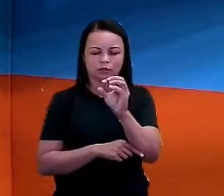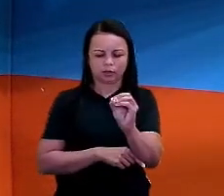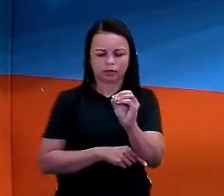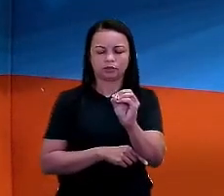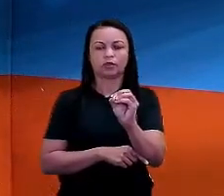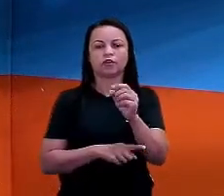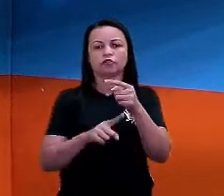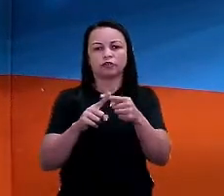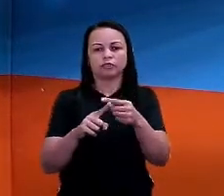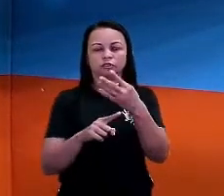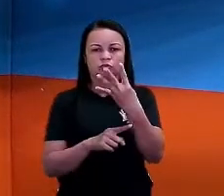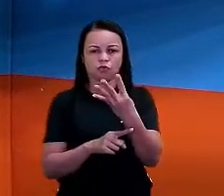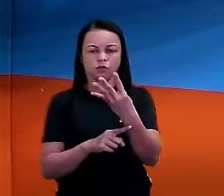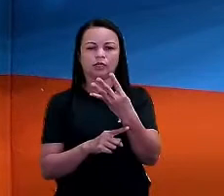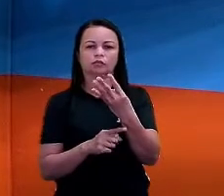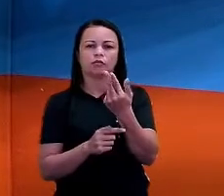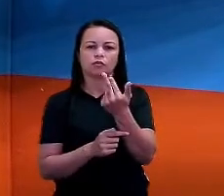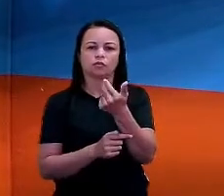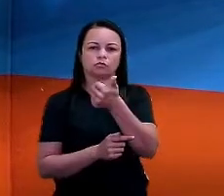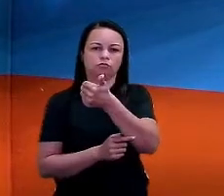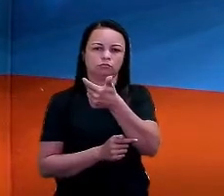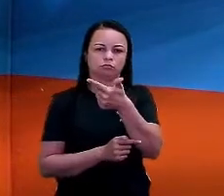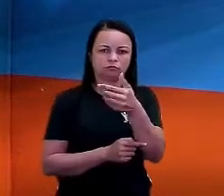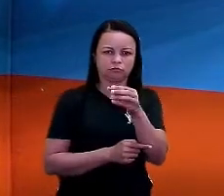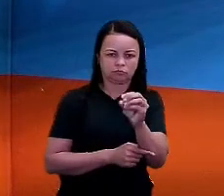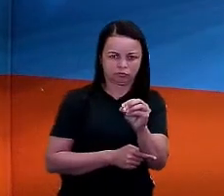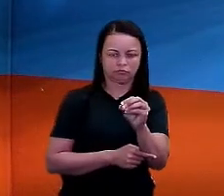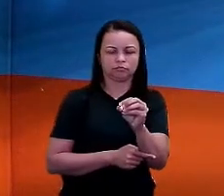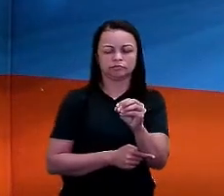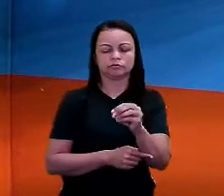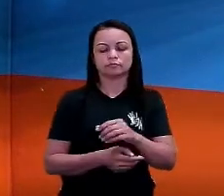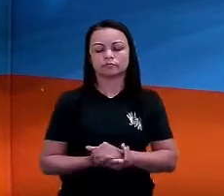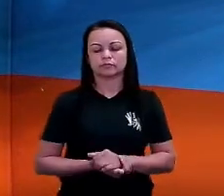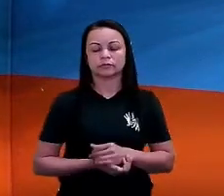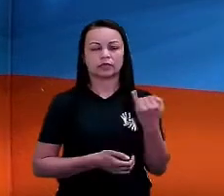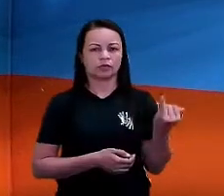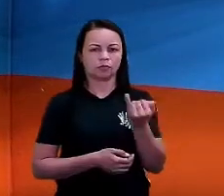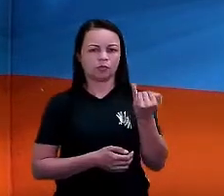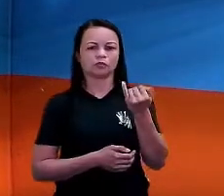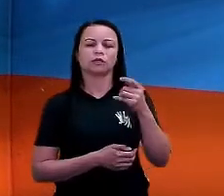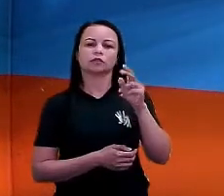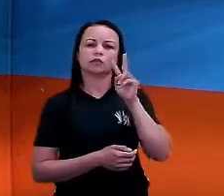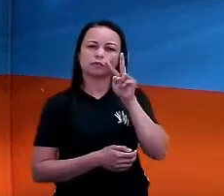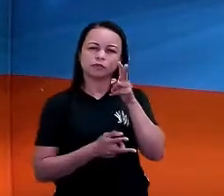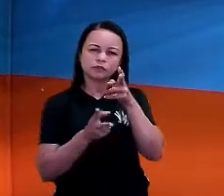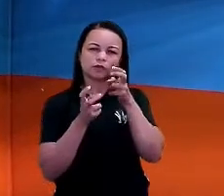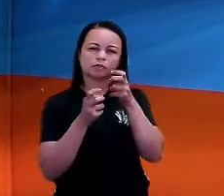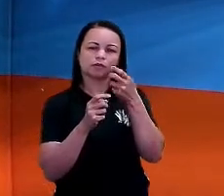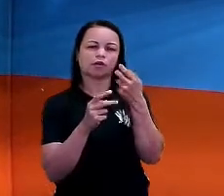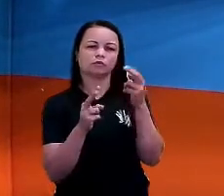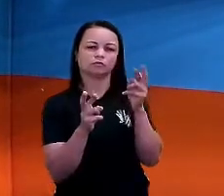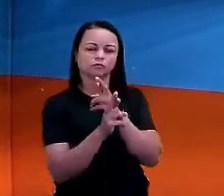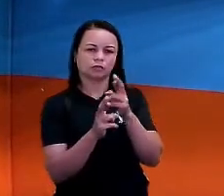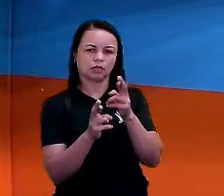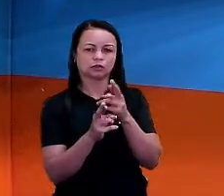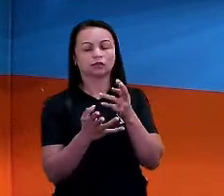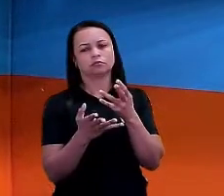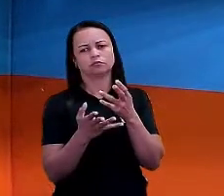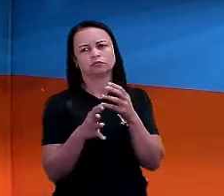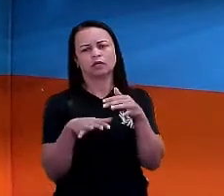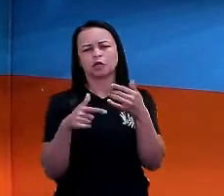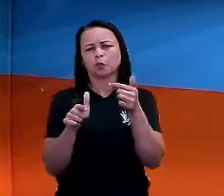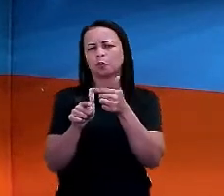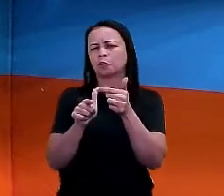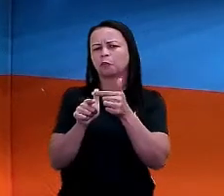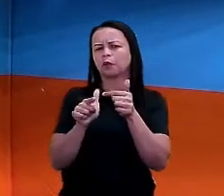vai dar 720 graus, tá? Então, é importante que a gente veja essa relação, mas aí vai que o problema me peça